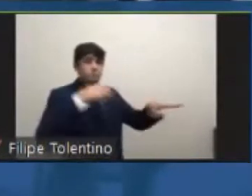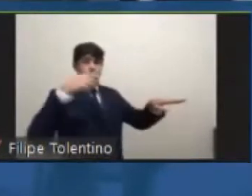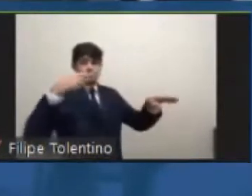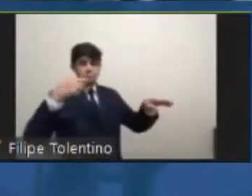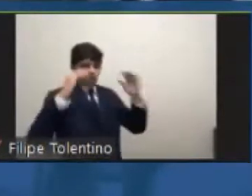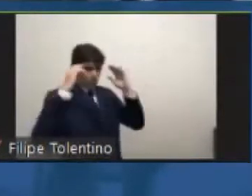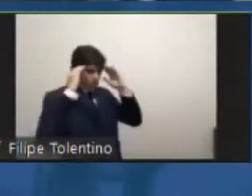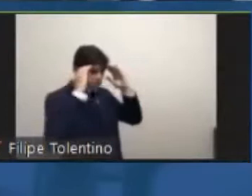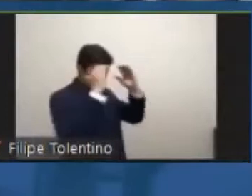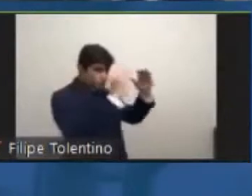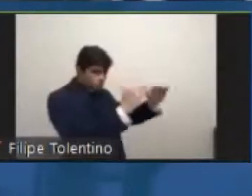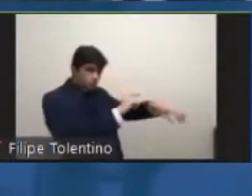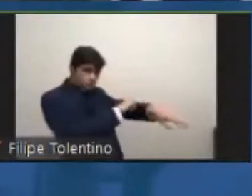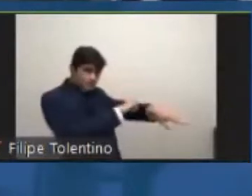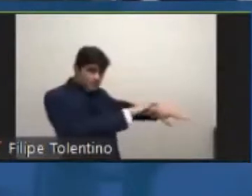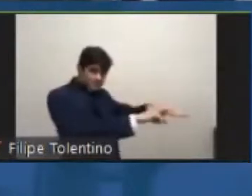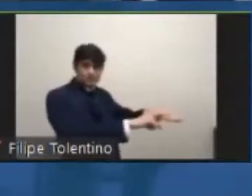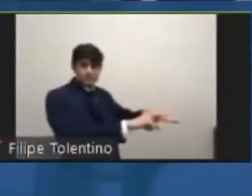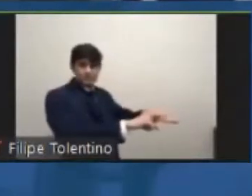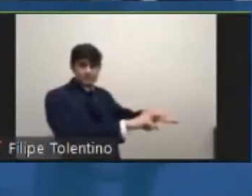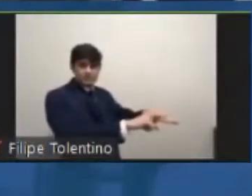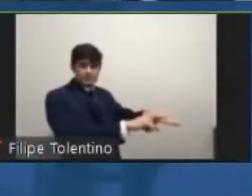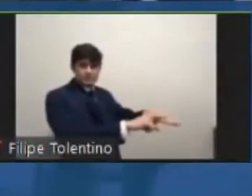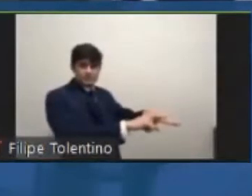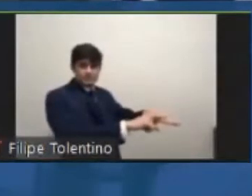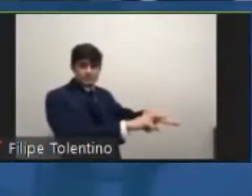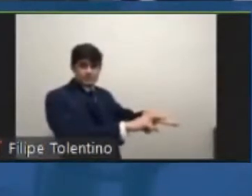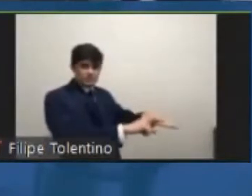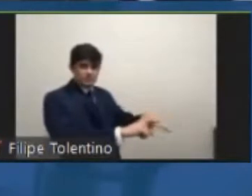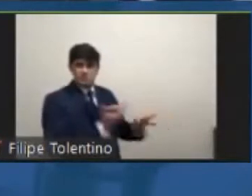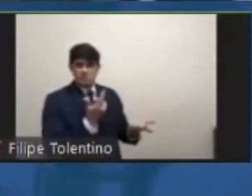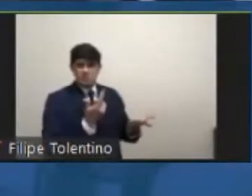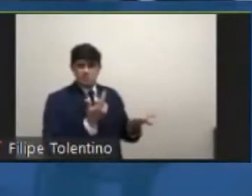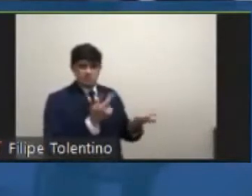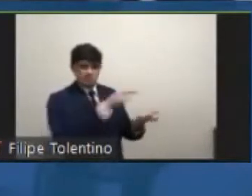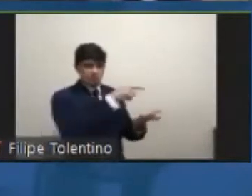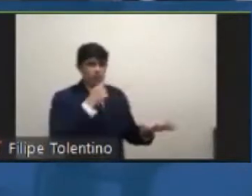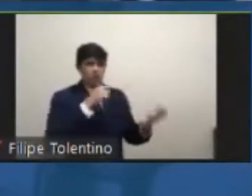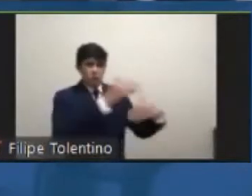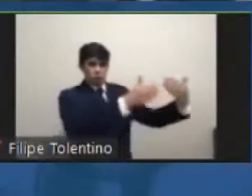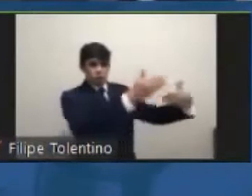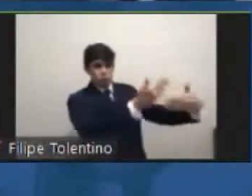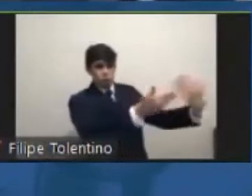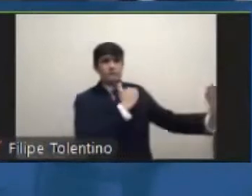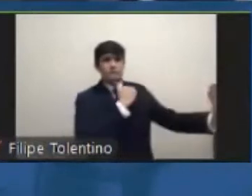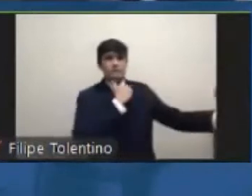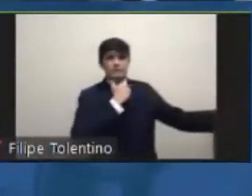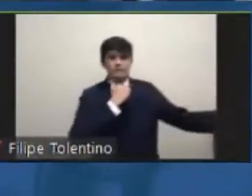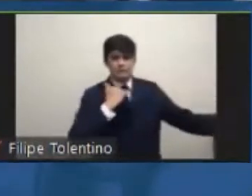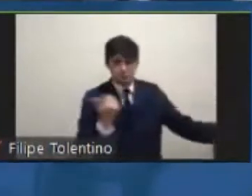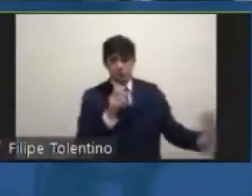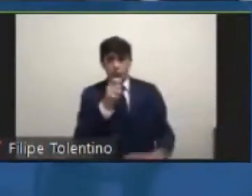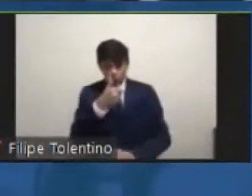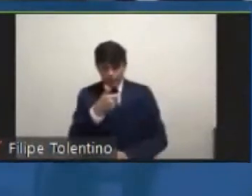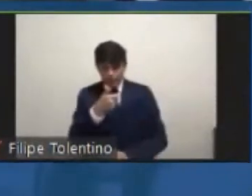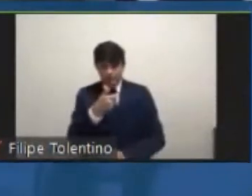direito, exceto em iminente perigo de vida. Dá a entender que em iminente perigo de vida ele está desrespeitando um direito. Se nós